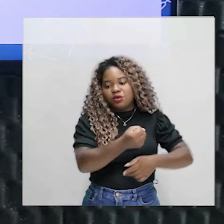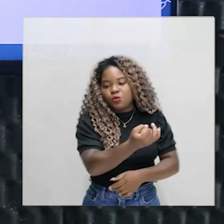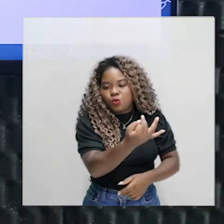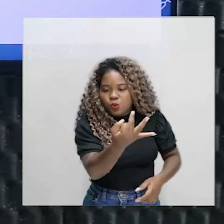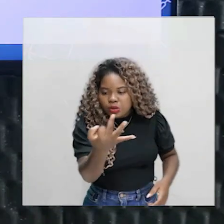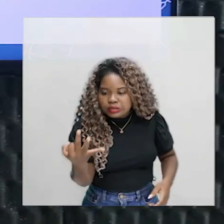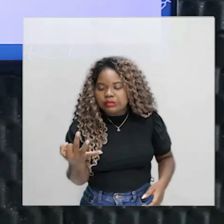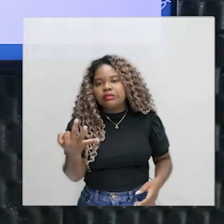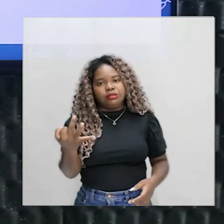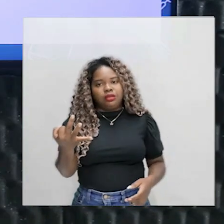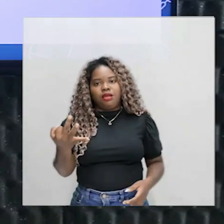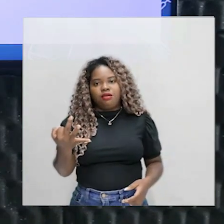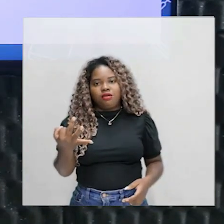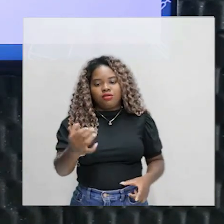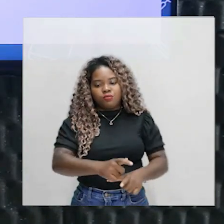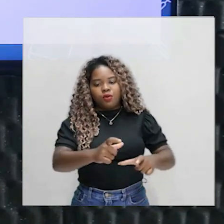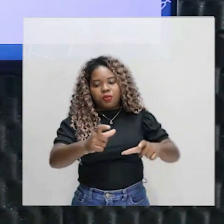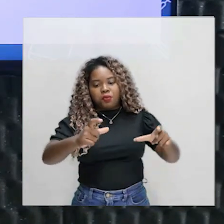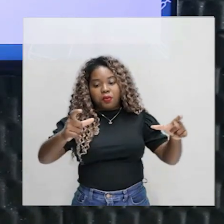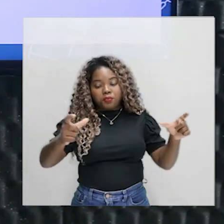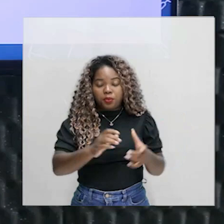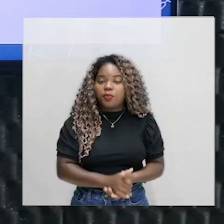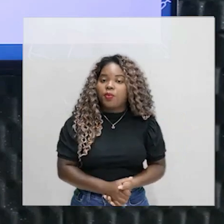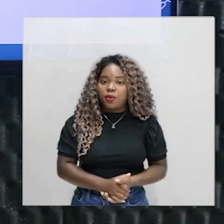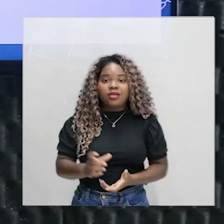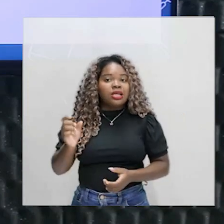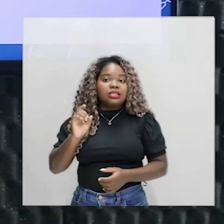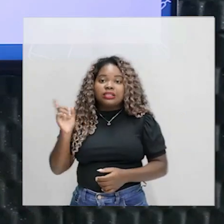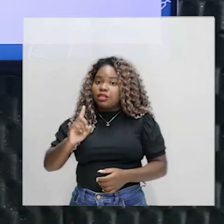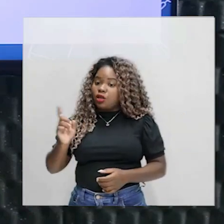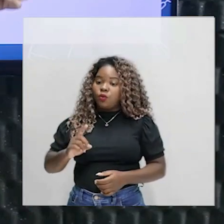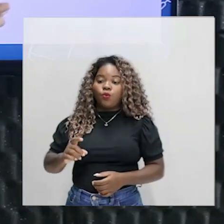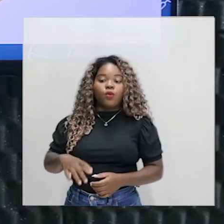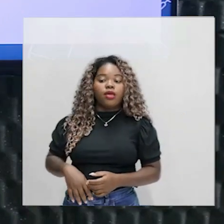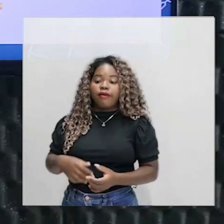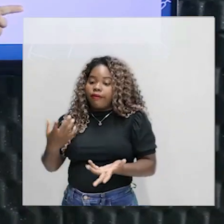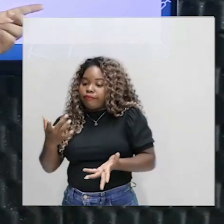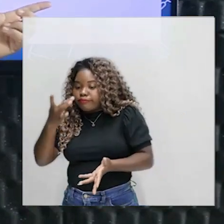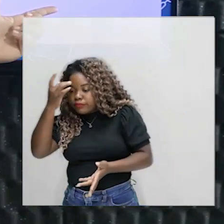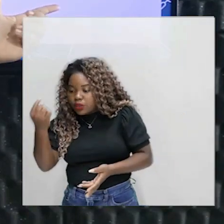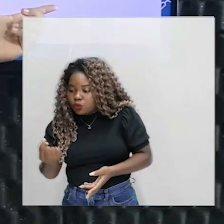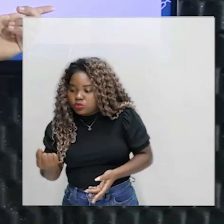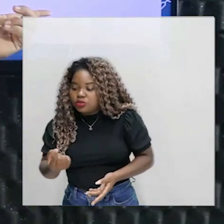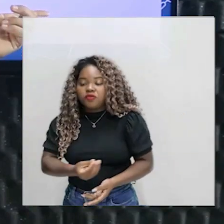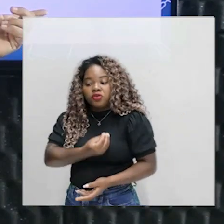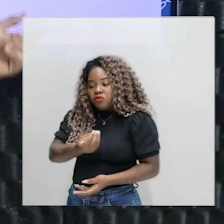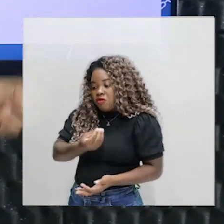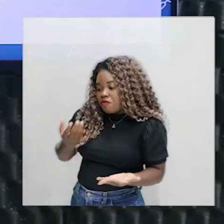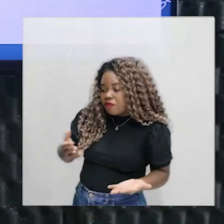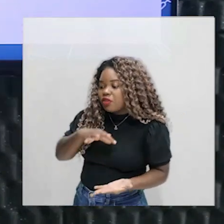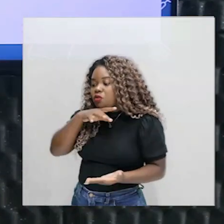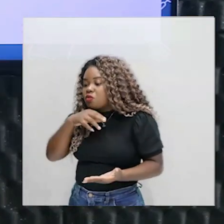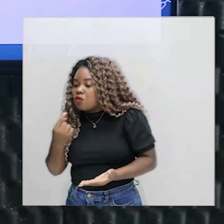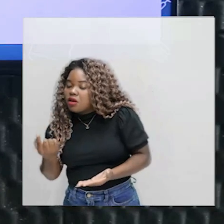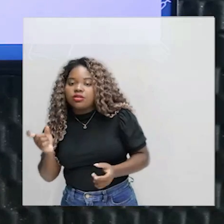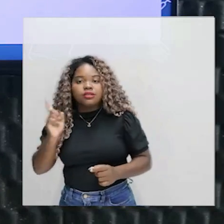frequências fenotípica de uma população sendo alterada então eu tá acontecendo o que tá acontecendo a